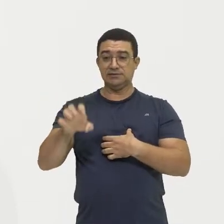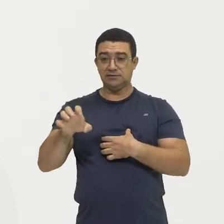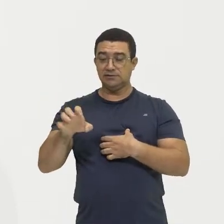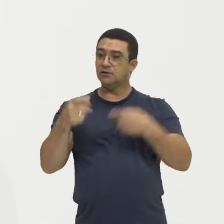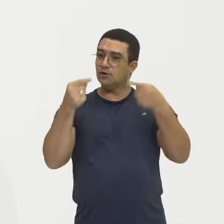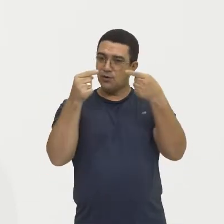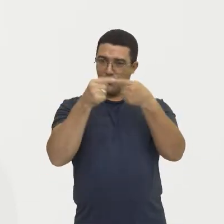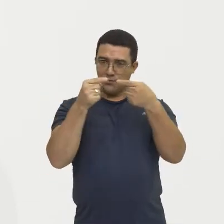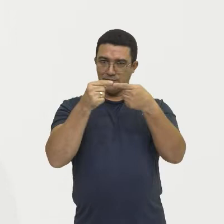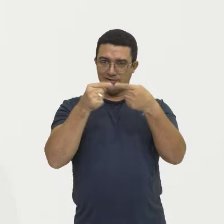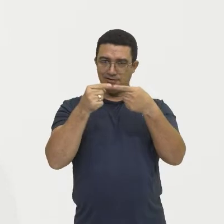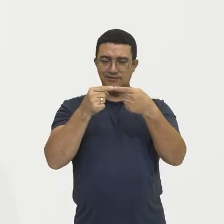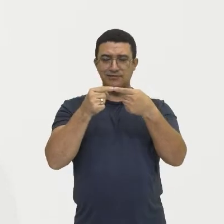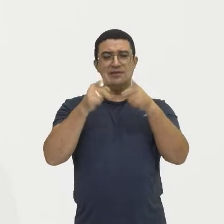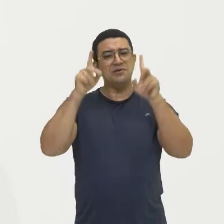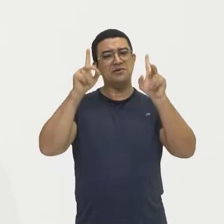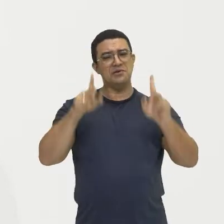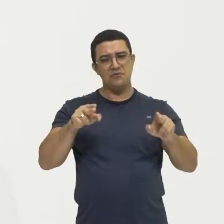sonorização.